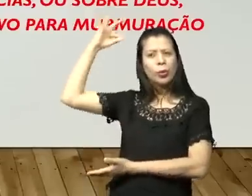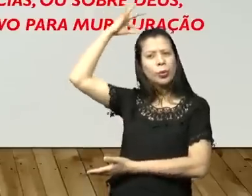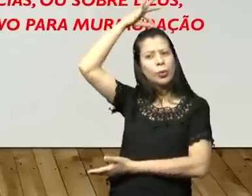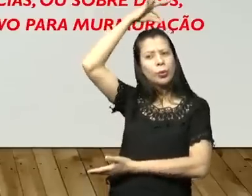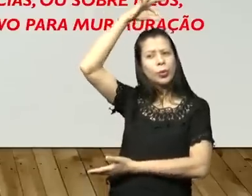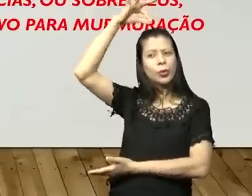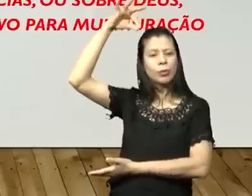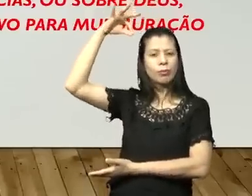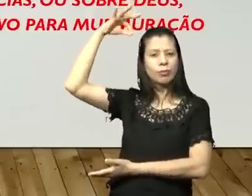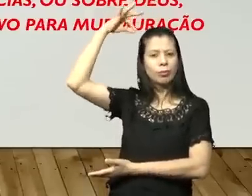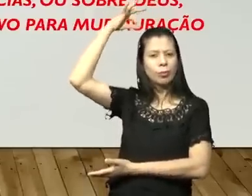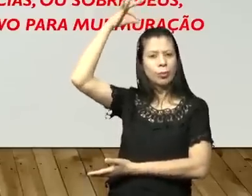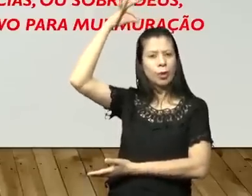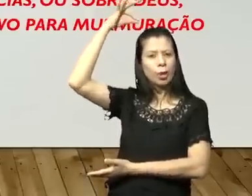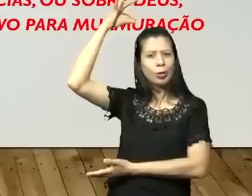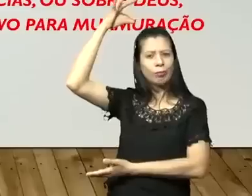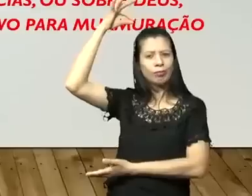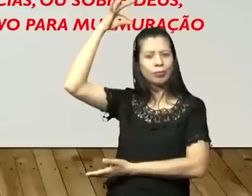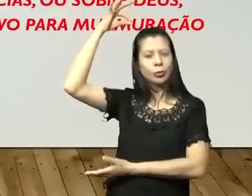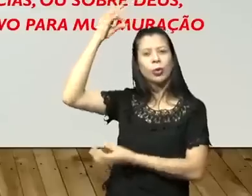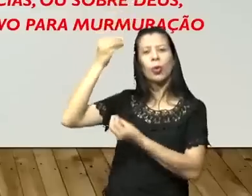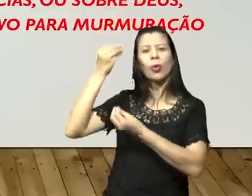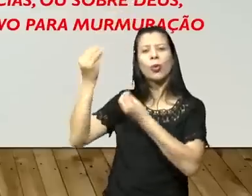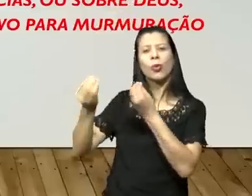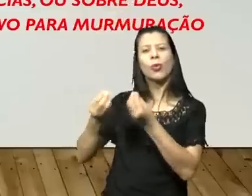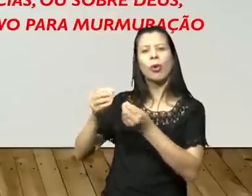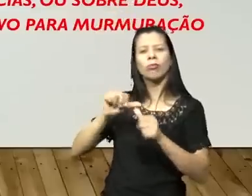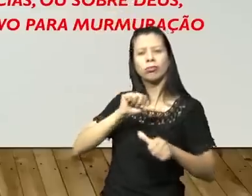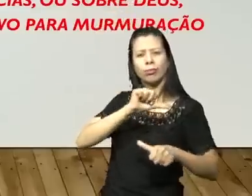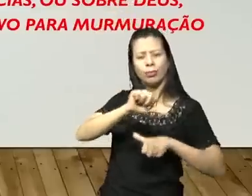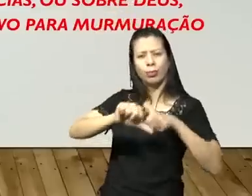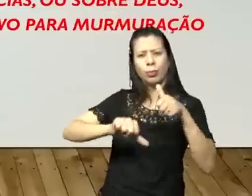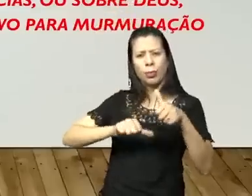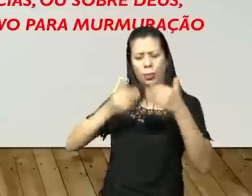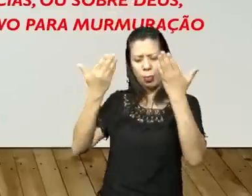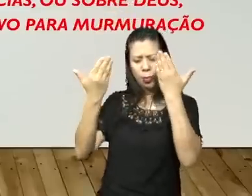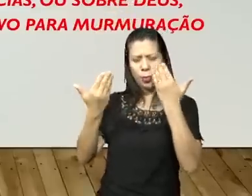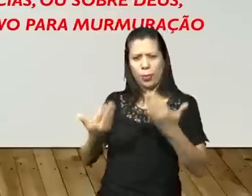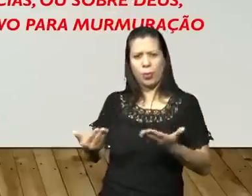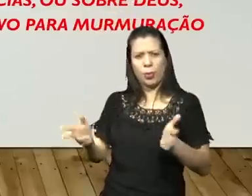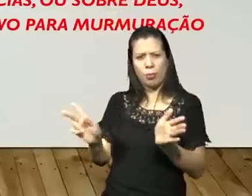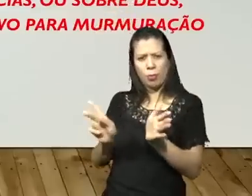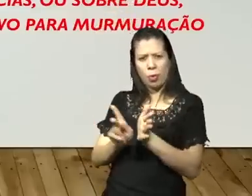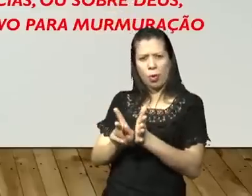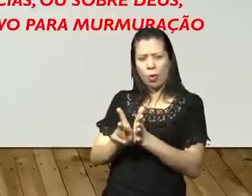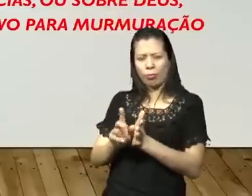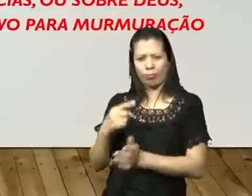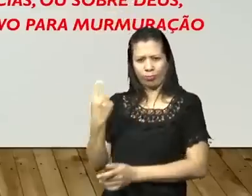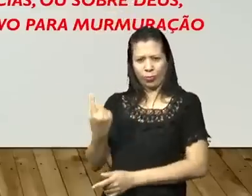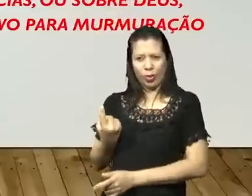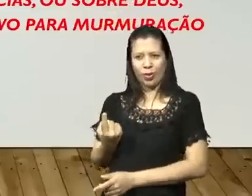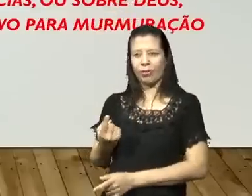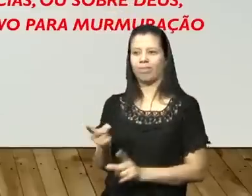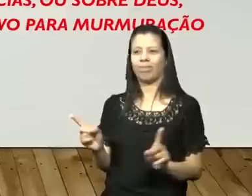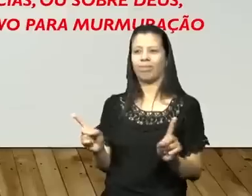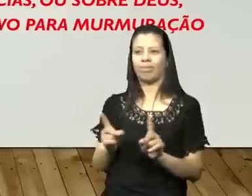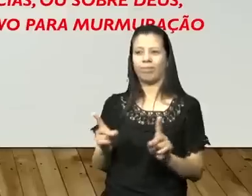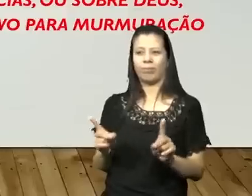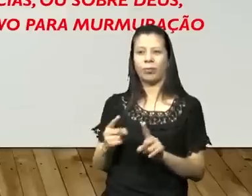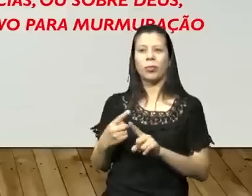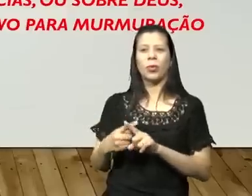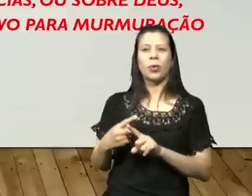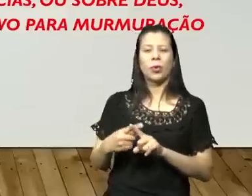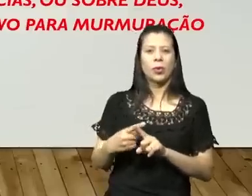de justificação própria originoso com o pai da mentira com o diabo foi alimentado por nossos primeiros